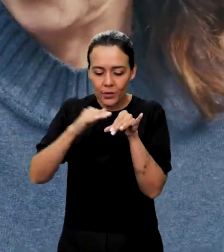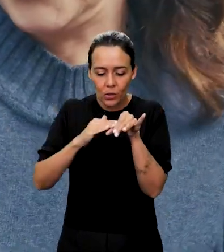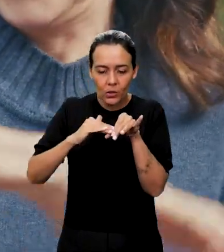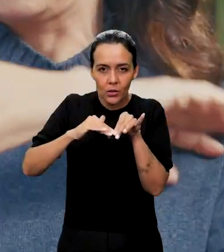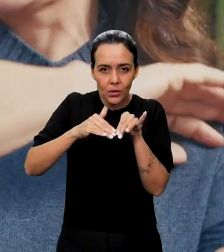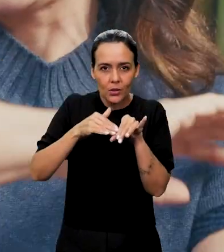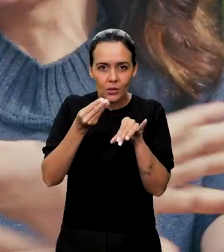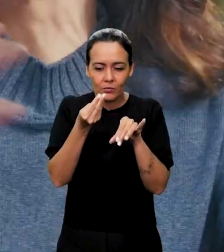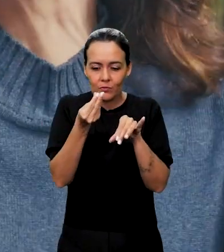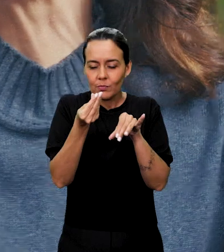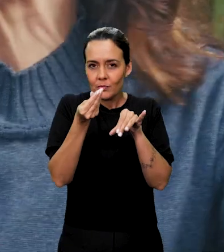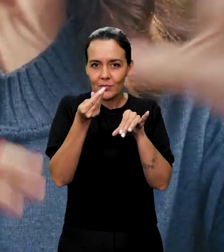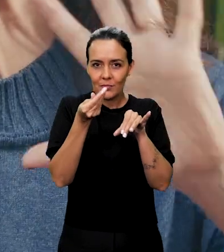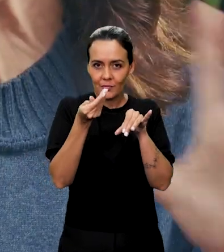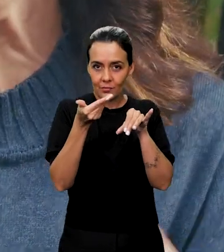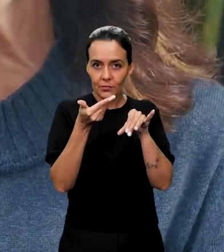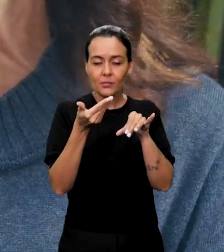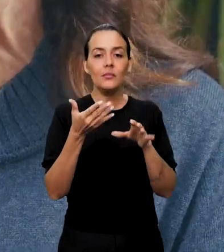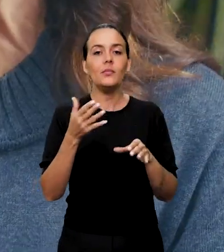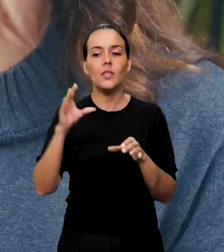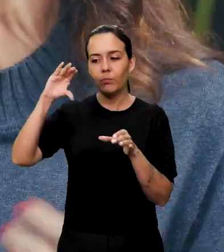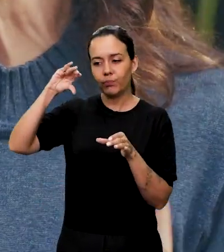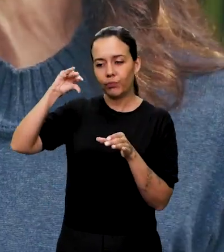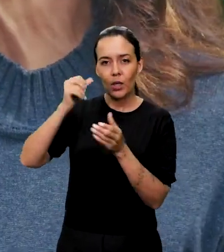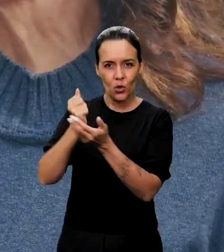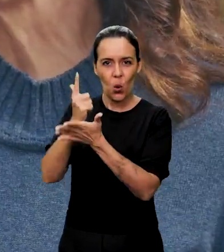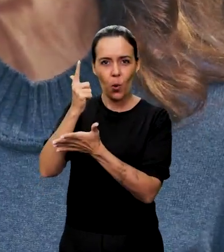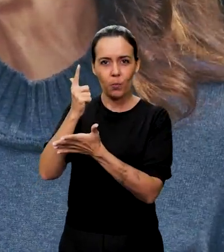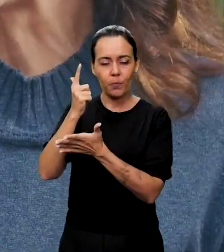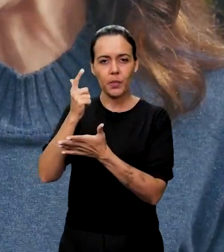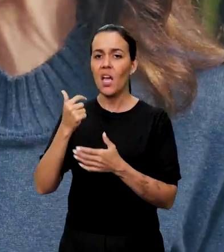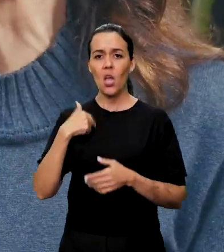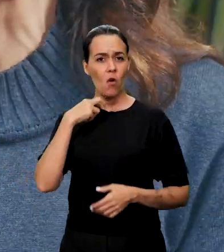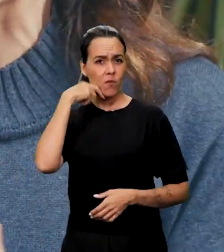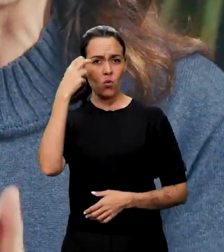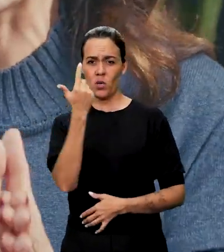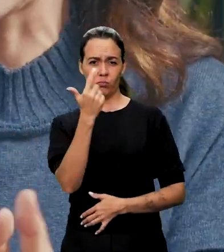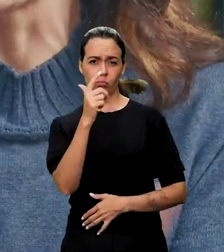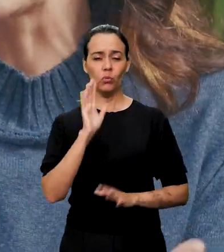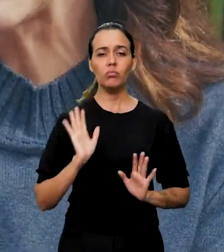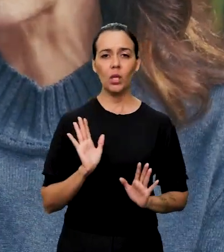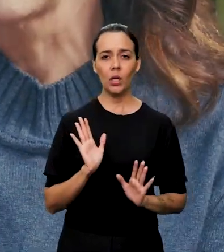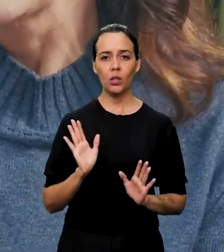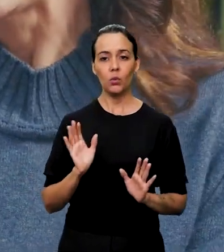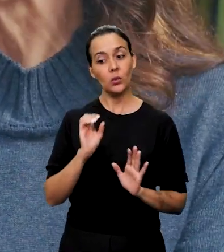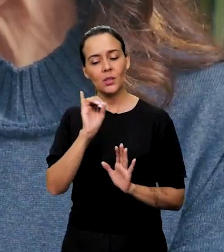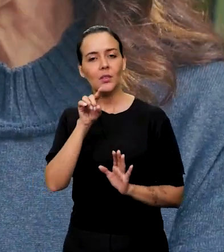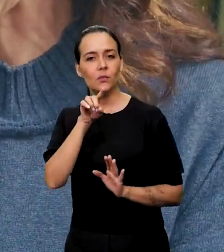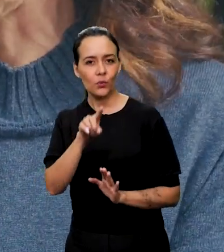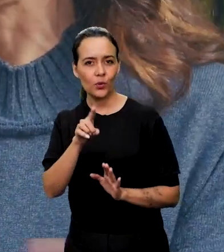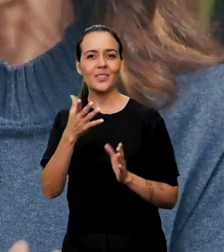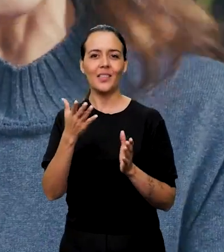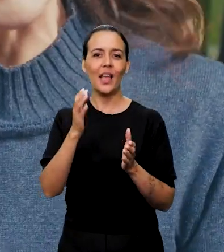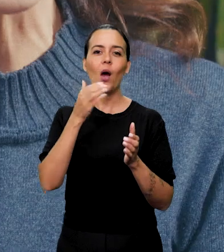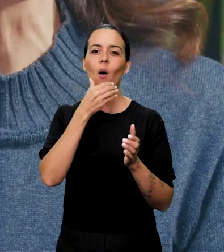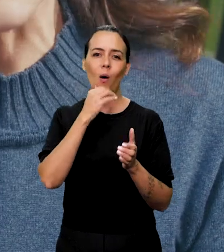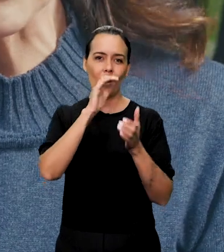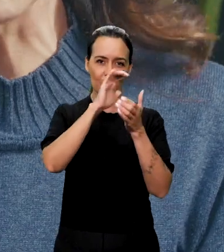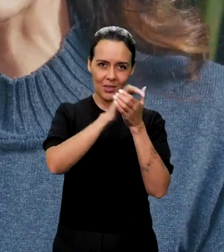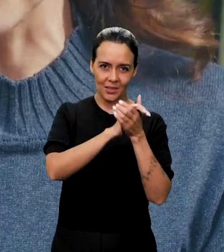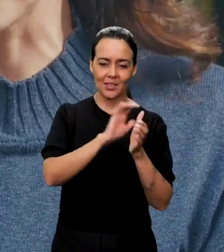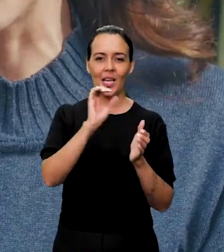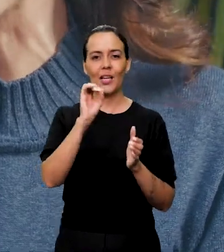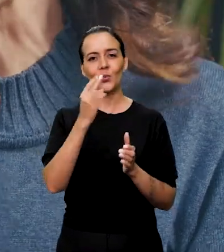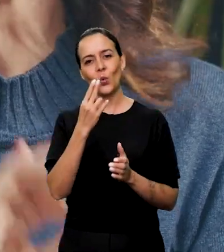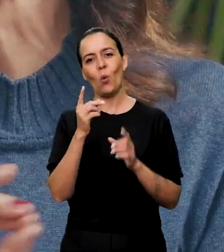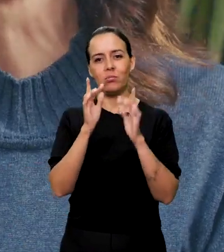lubrificante, assim. Eu experimento de tudo. E eu não tenho a menor vergonha. Claro que se você tem um parceiro fixo, é mais fácil. Tem mulheres que mesmo